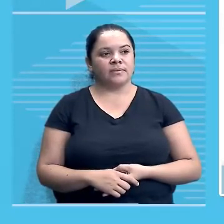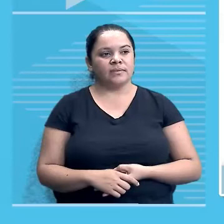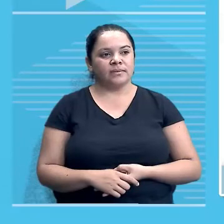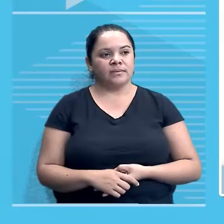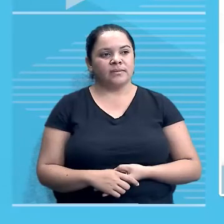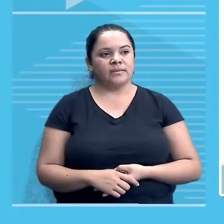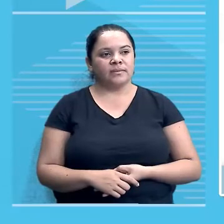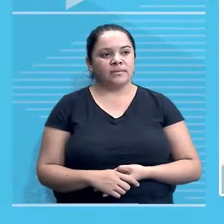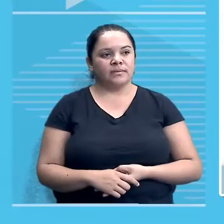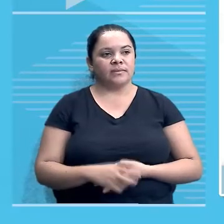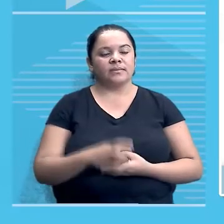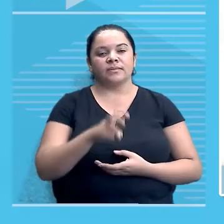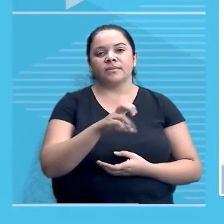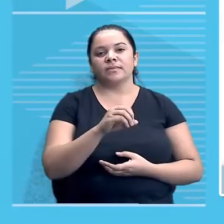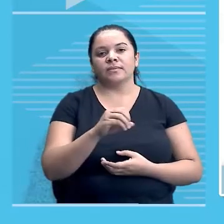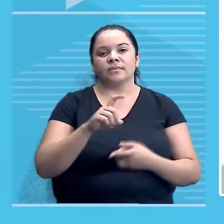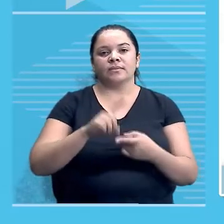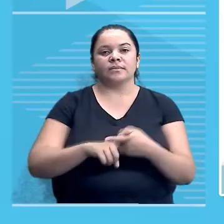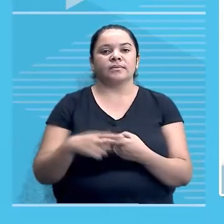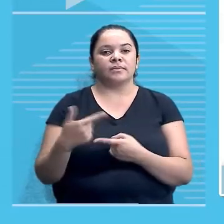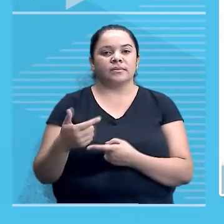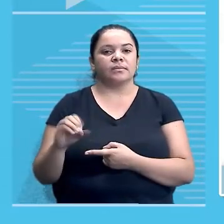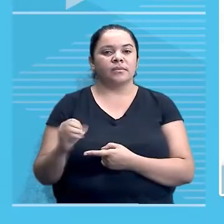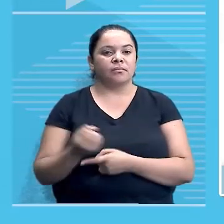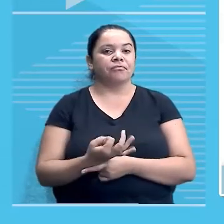Jovens, quanto é que vale esse X?